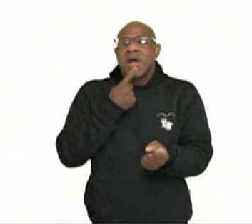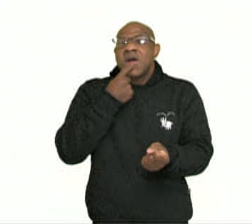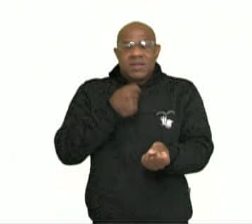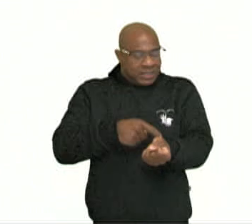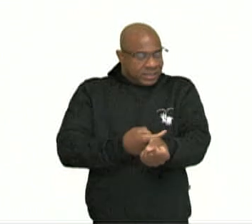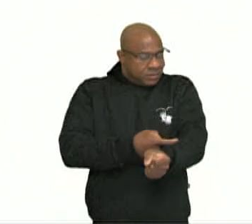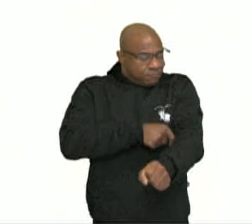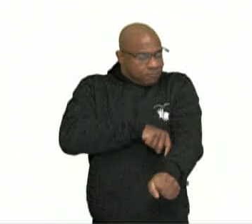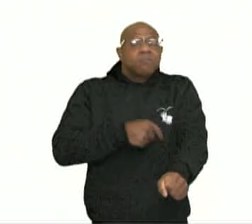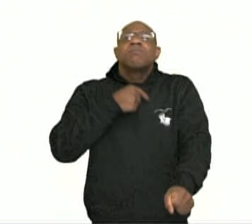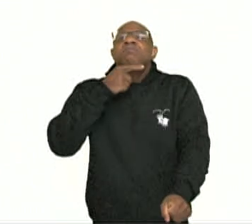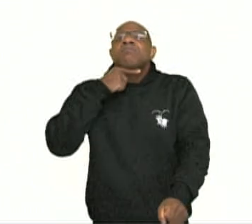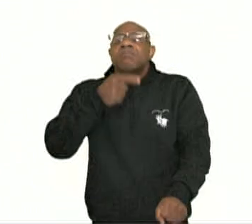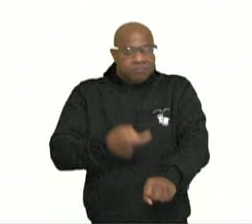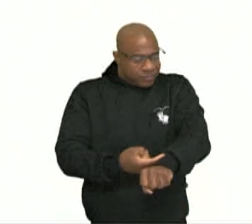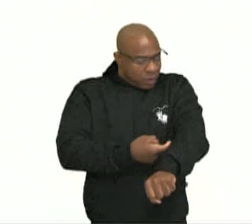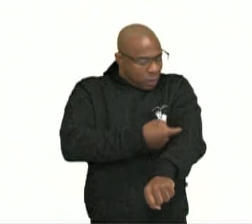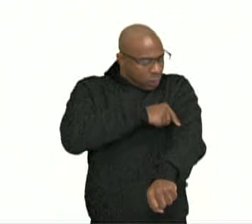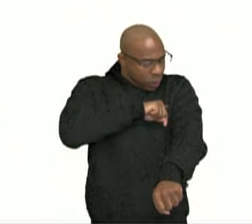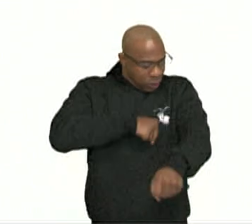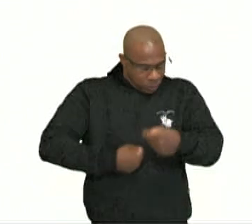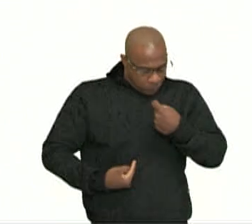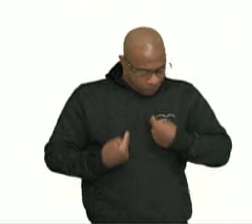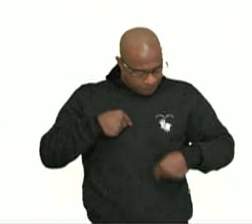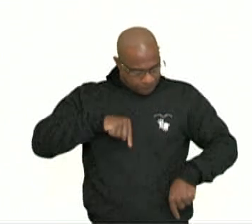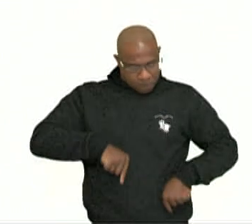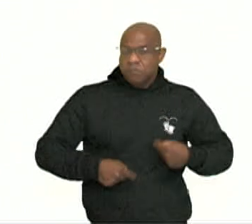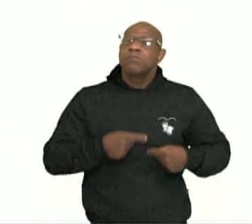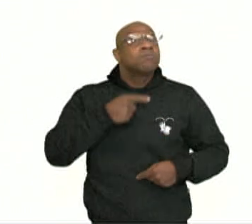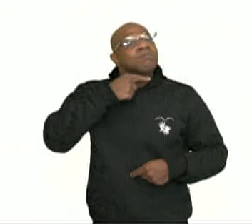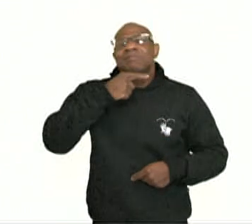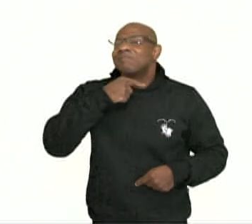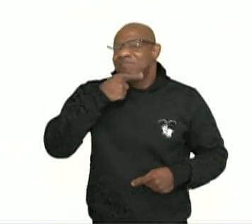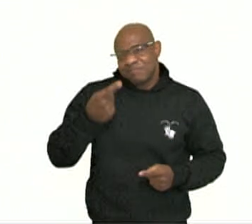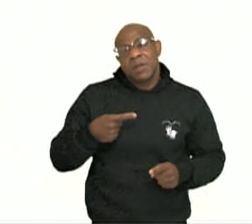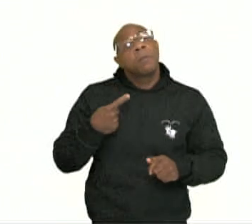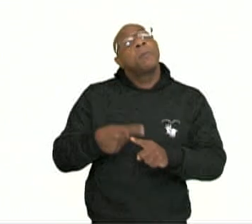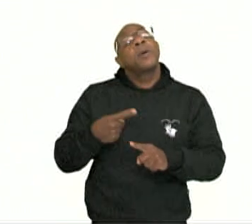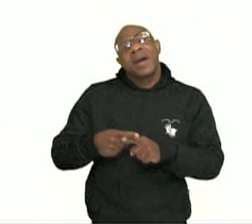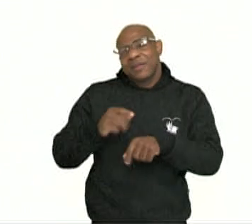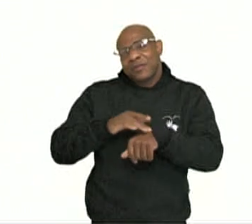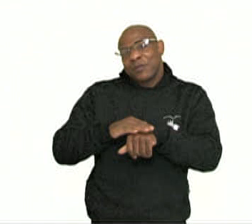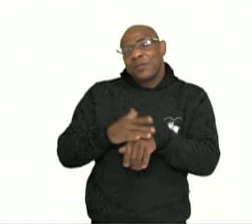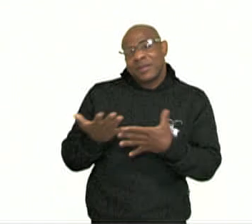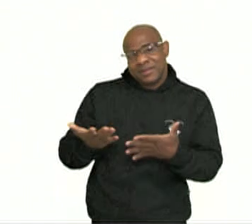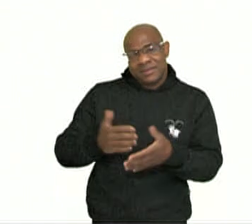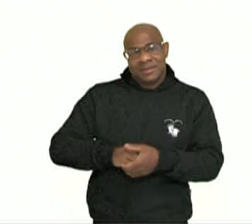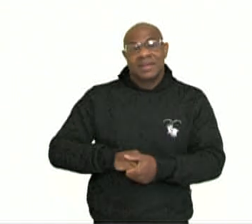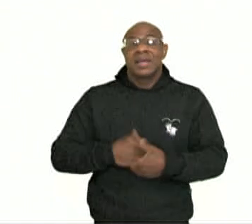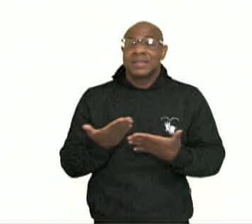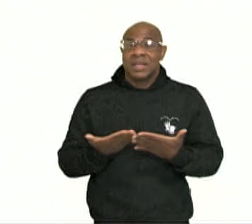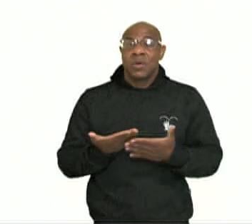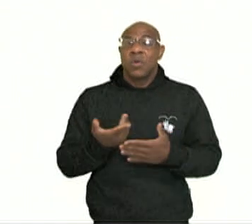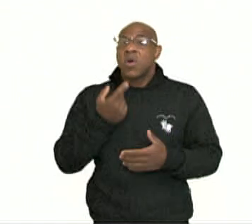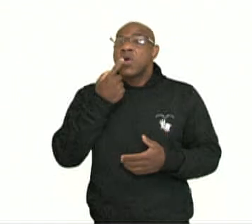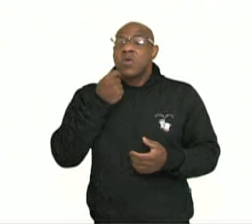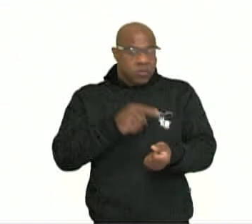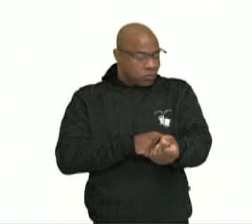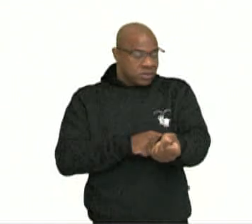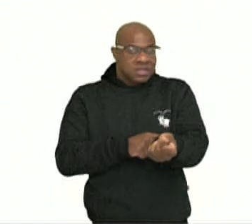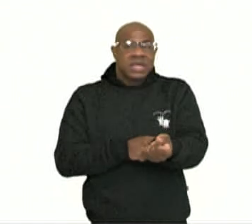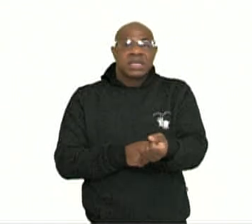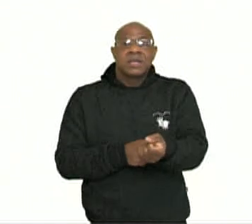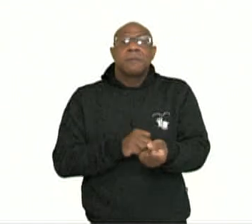que essa doença, ela afeta várias partes do corpo, né? Então, provoca o quê? O que a gente observa nessa imagem? A